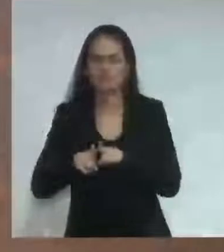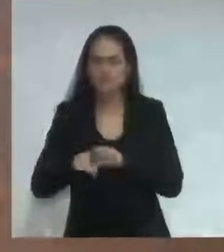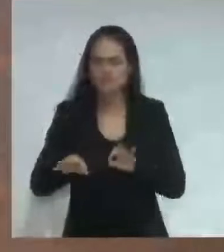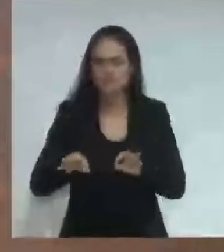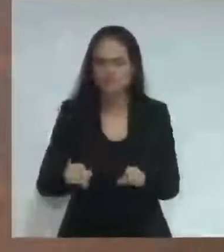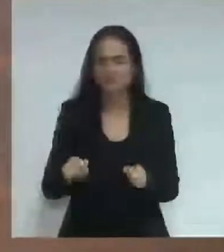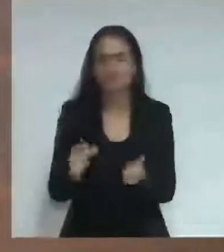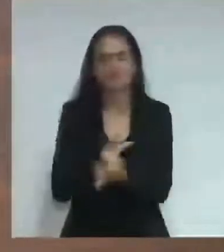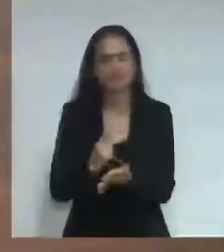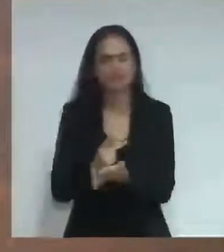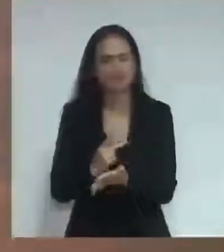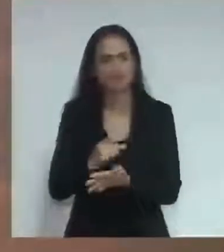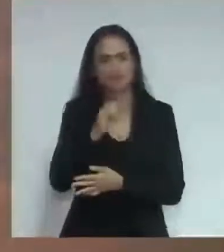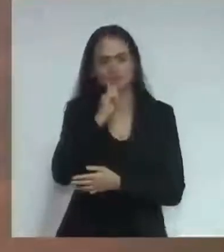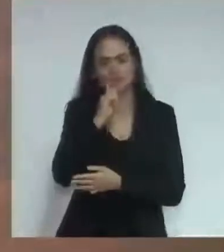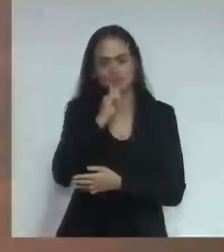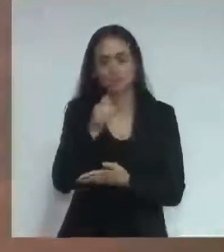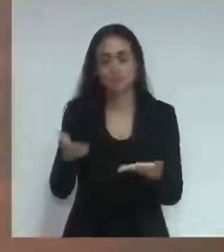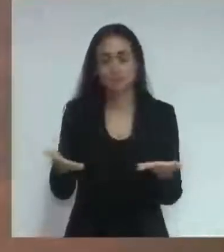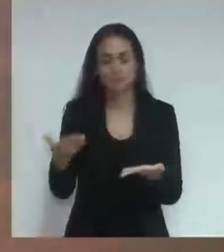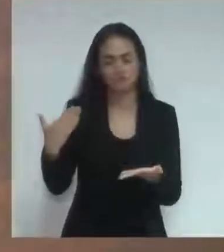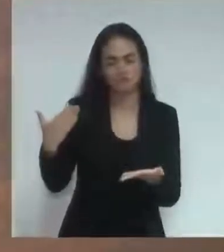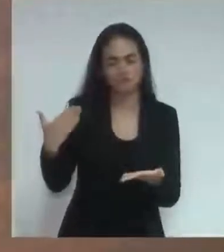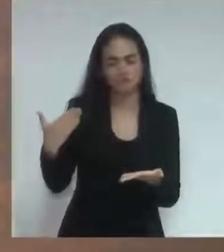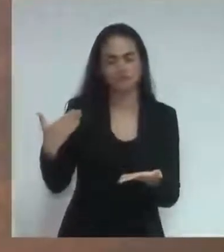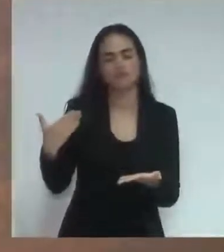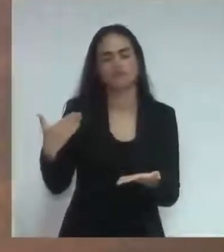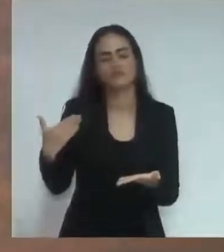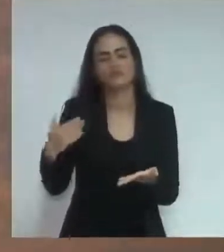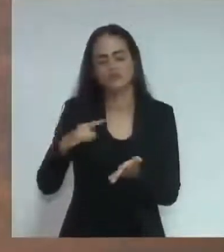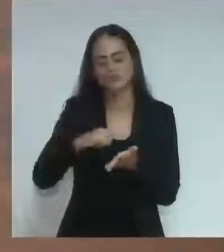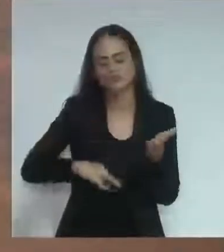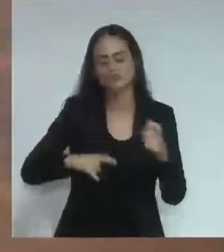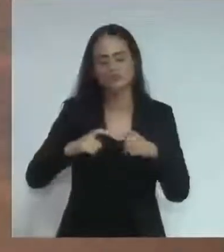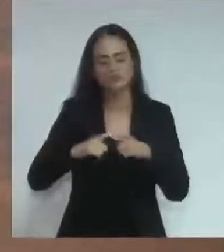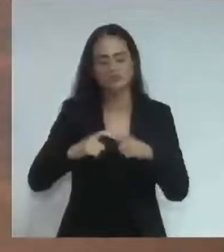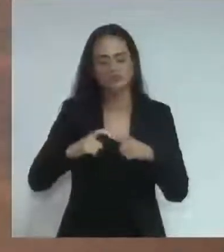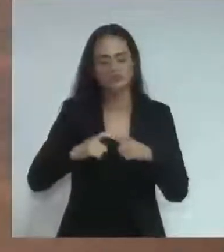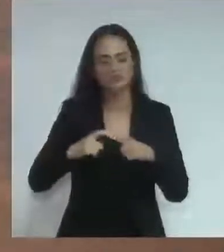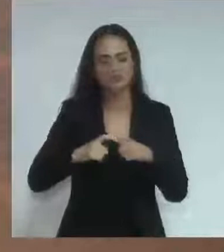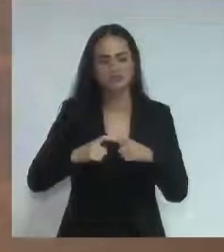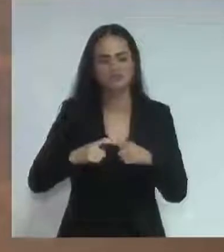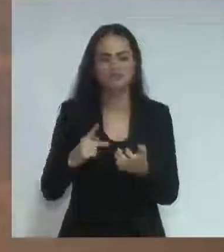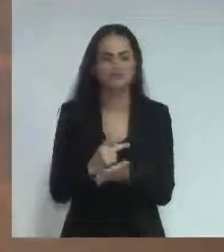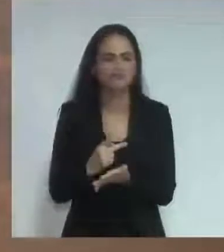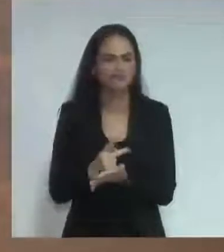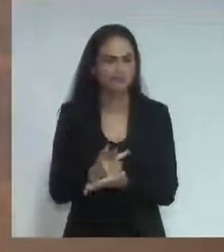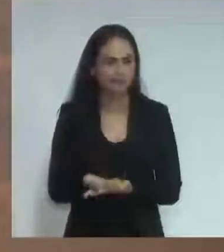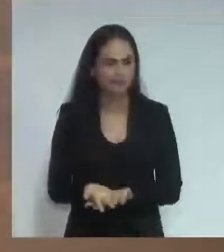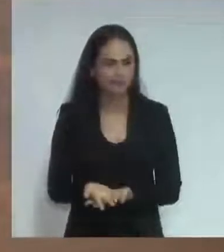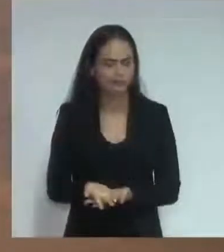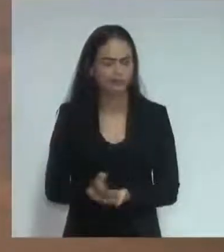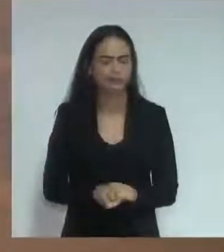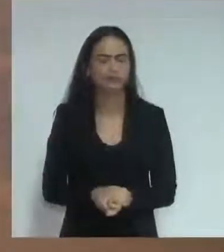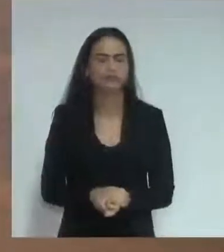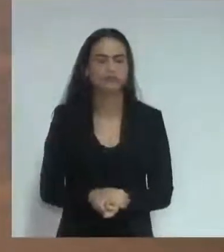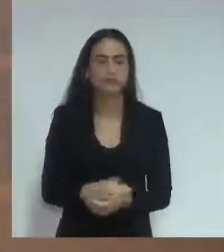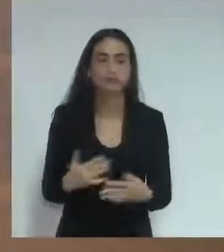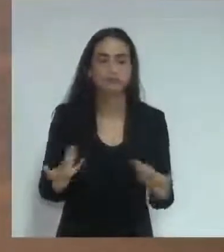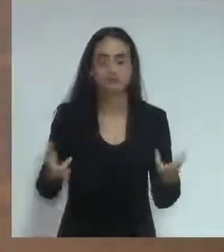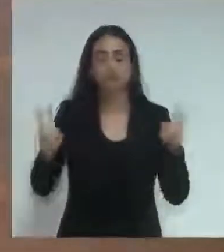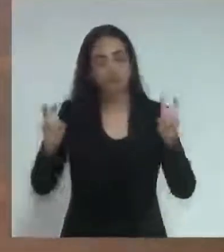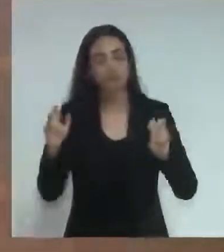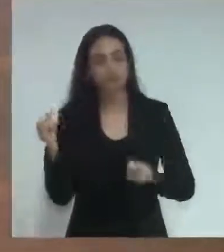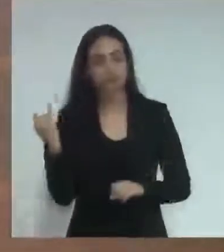apresentação de atestado irregular. Então, só para a gente registrar essa questão, que eu reputo bastante